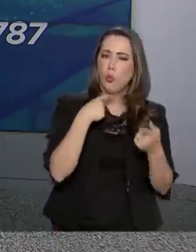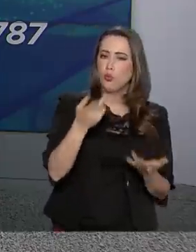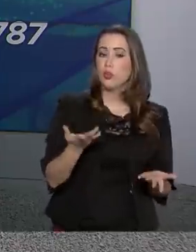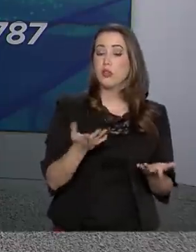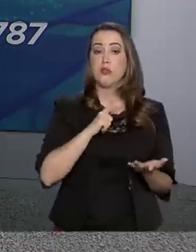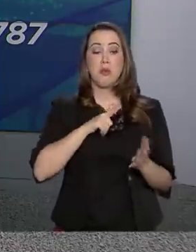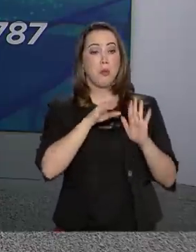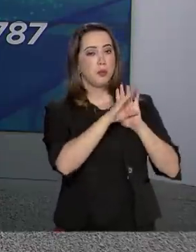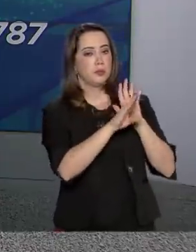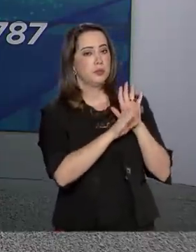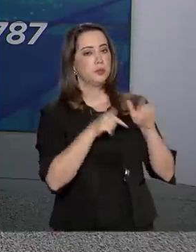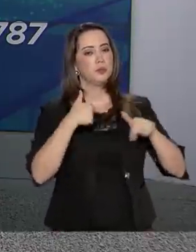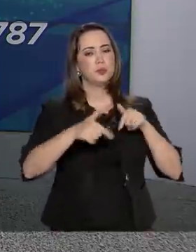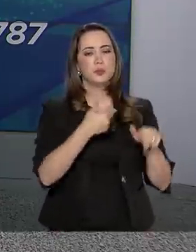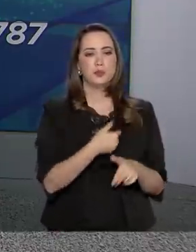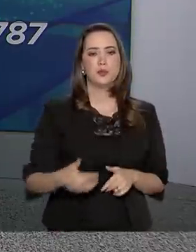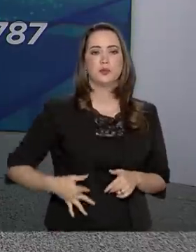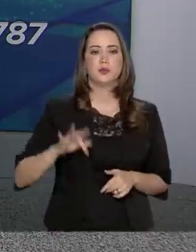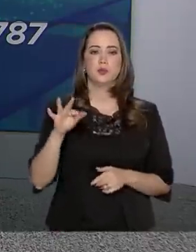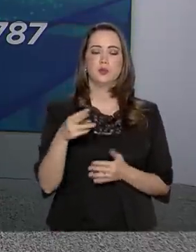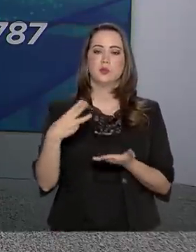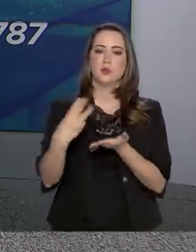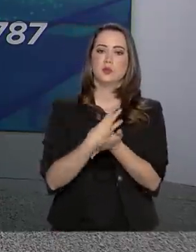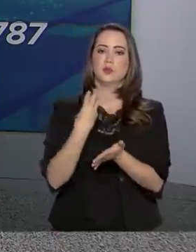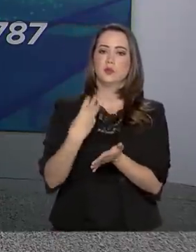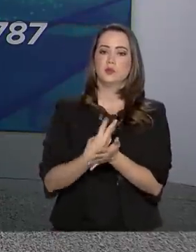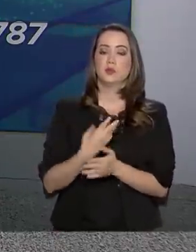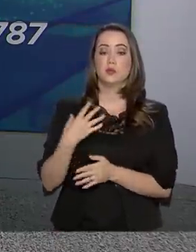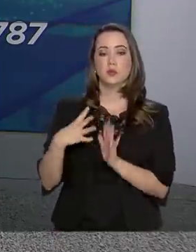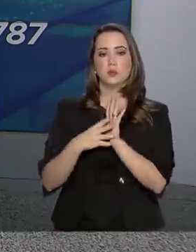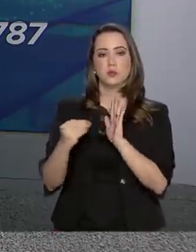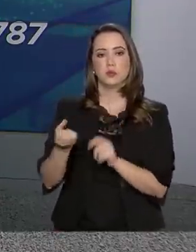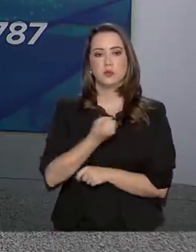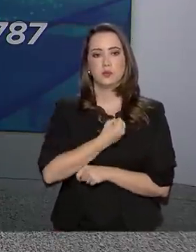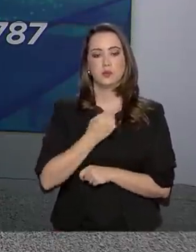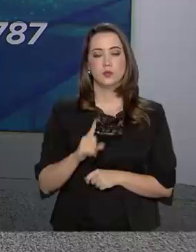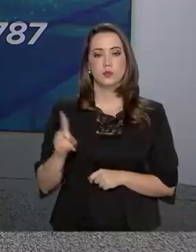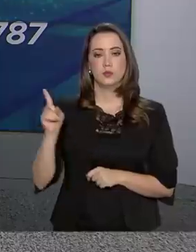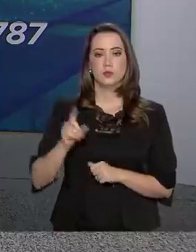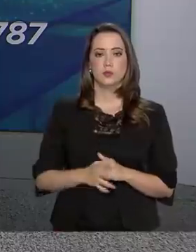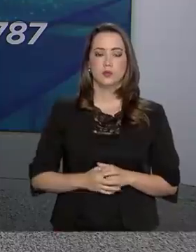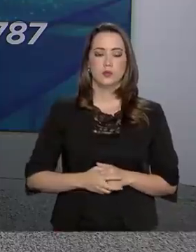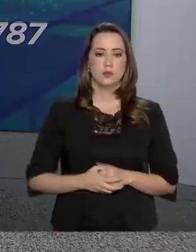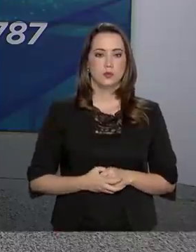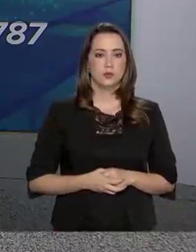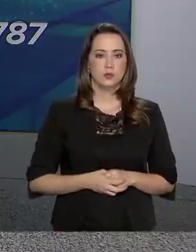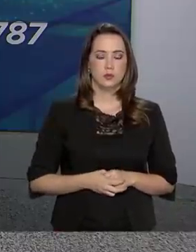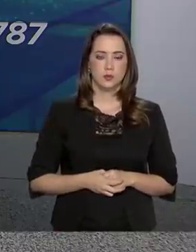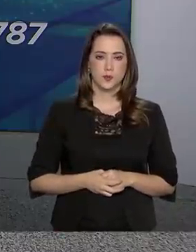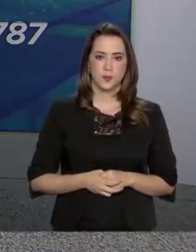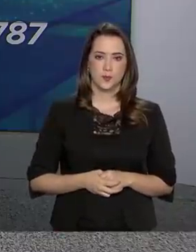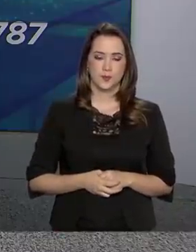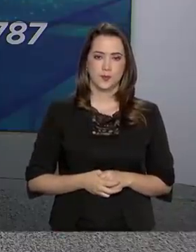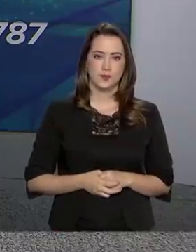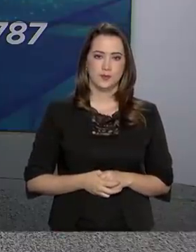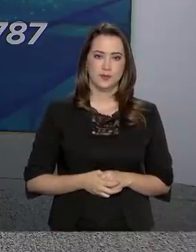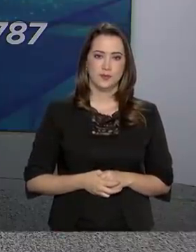e dúvidas sobre programas e ações do governo federal para o nosso WhatsApp. Anote aí, 61 Brasília